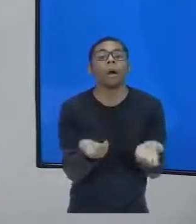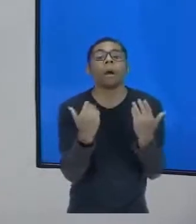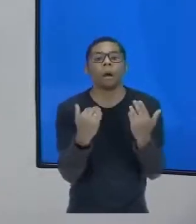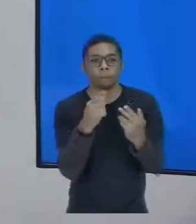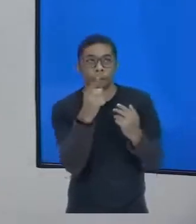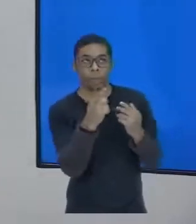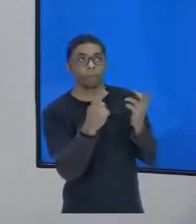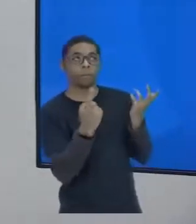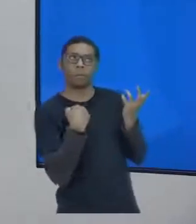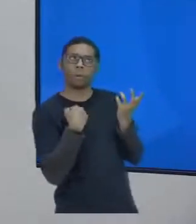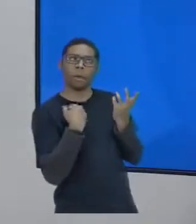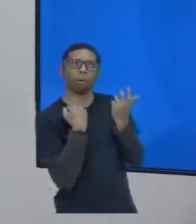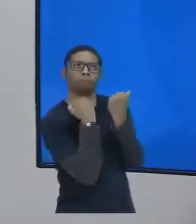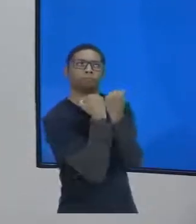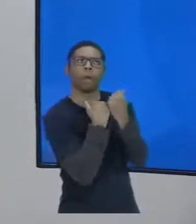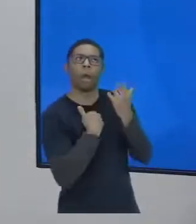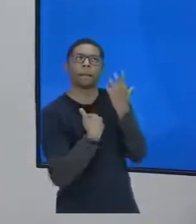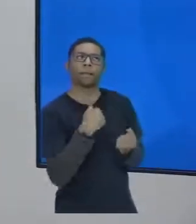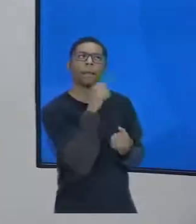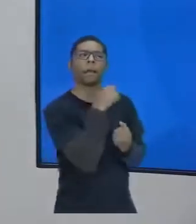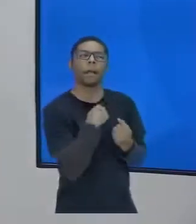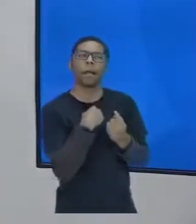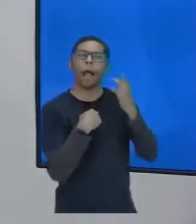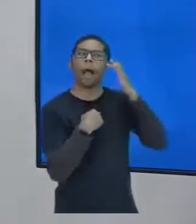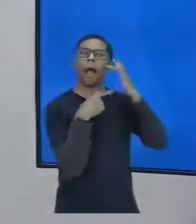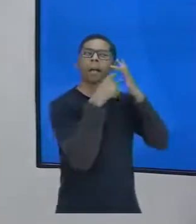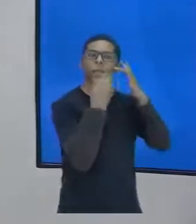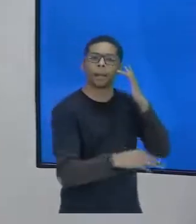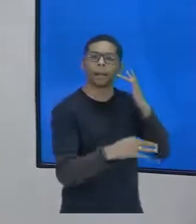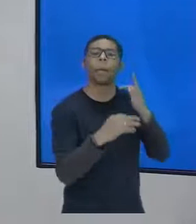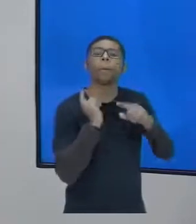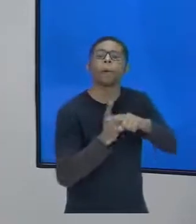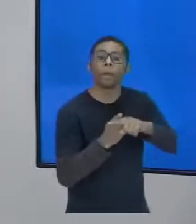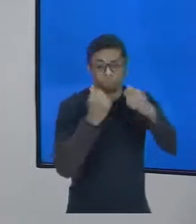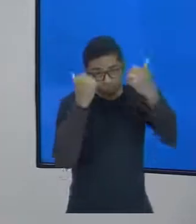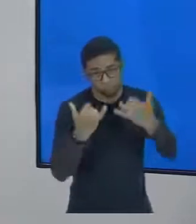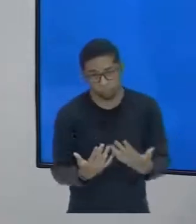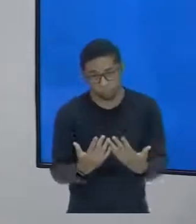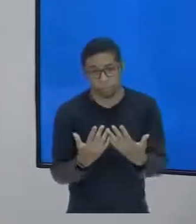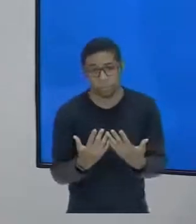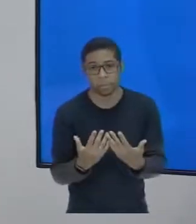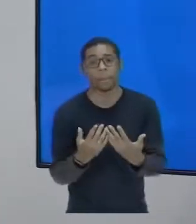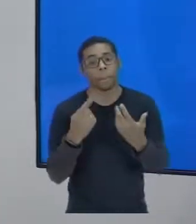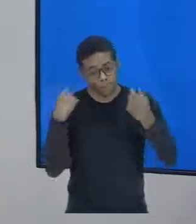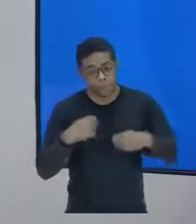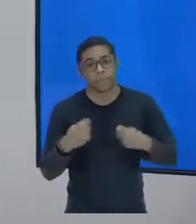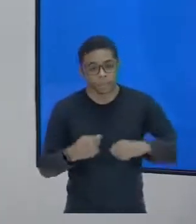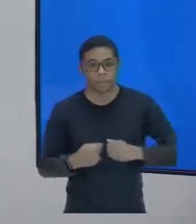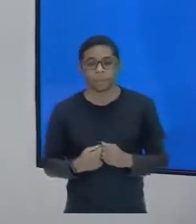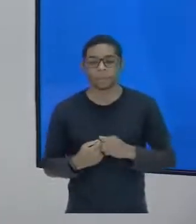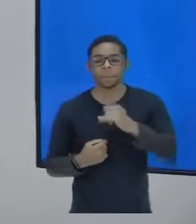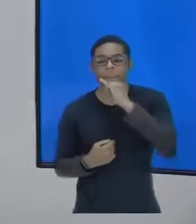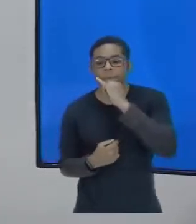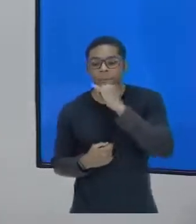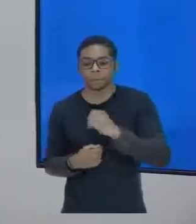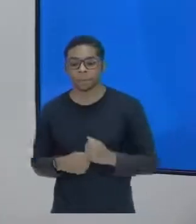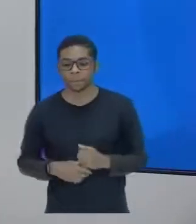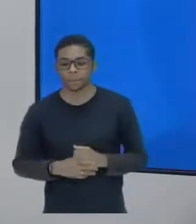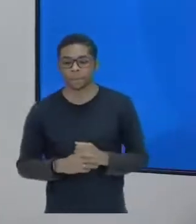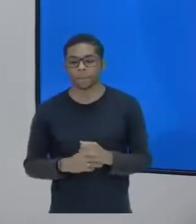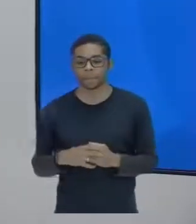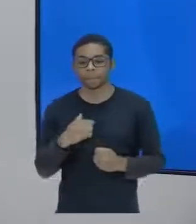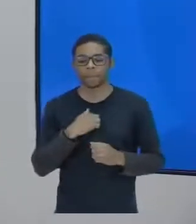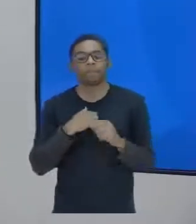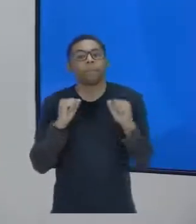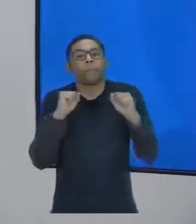motivo. Então, tem que ter o posicionamento e tem que ter os argumentos que sustentam este posicionamento. Por exemplo, eu adorei a aula